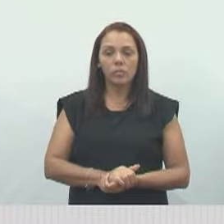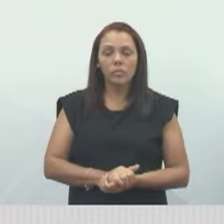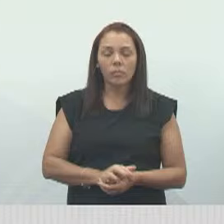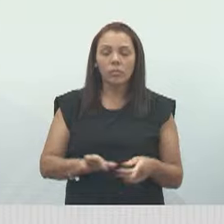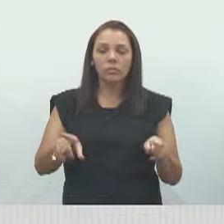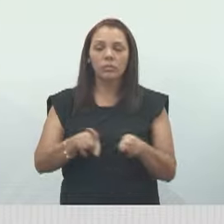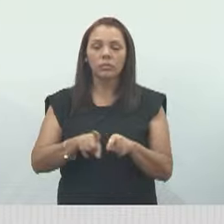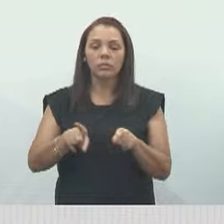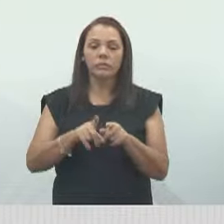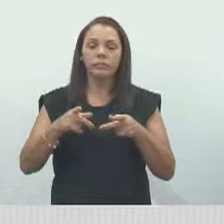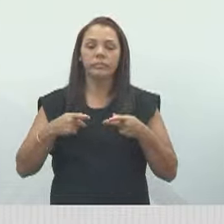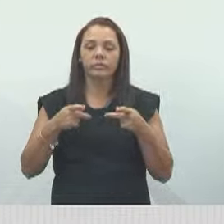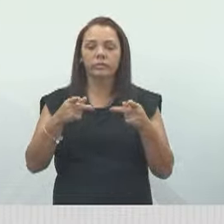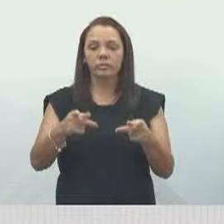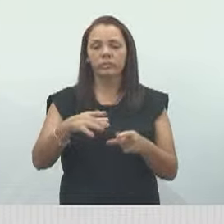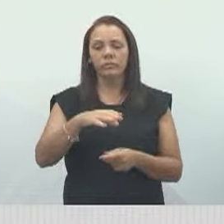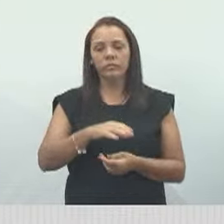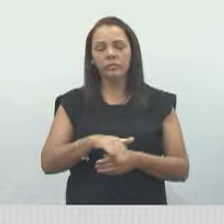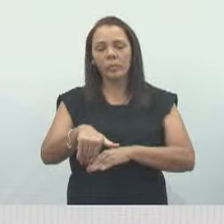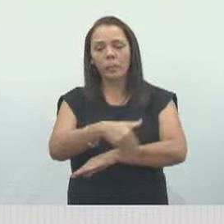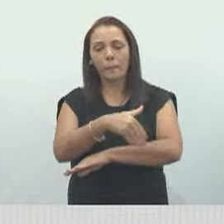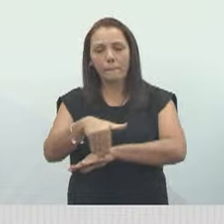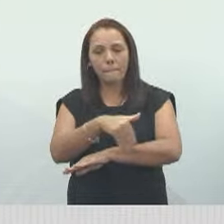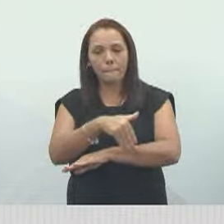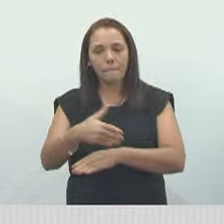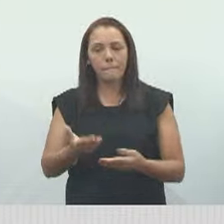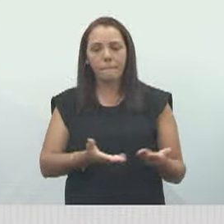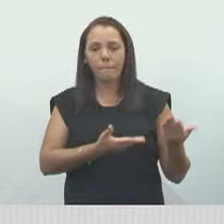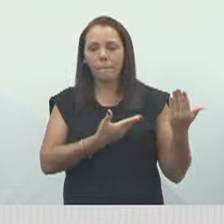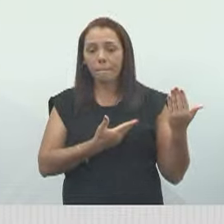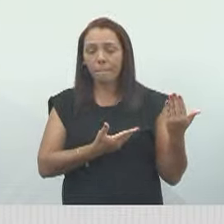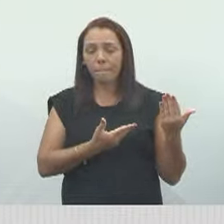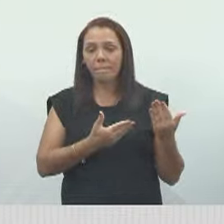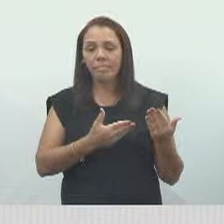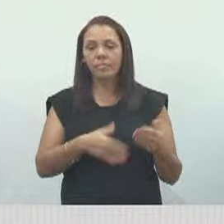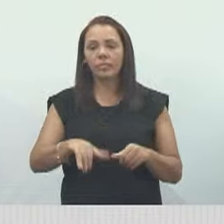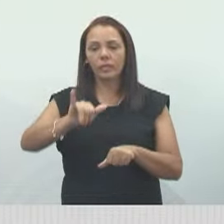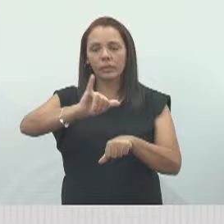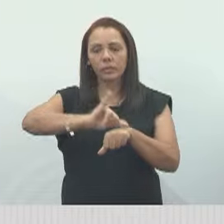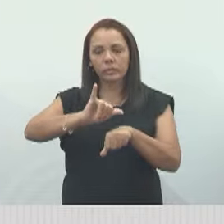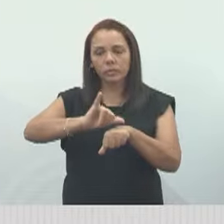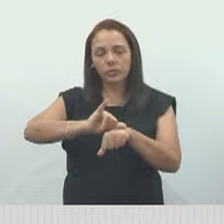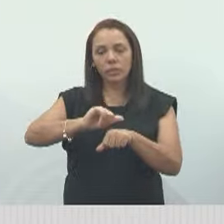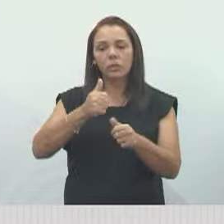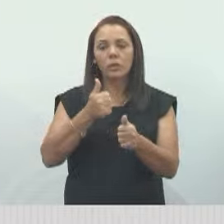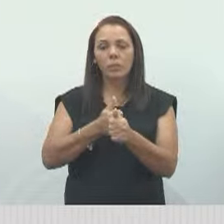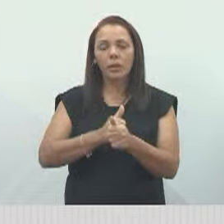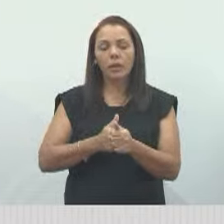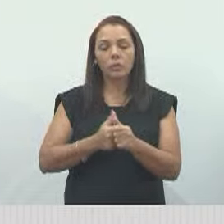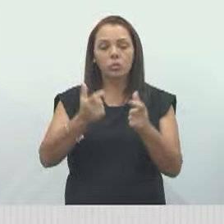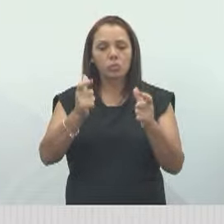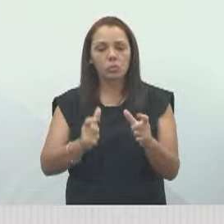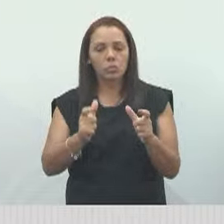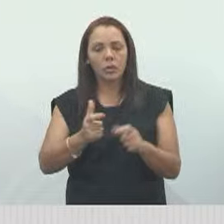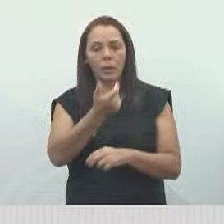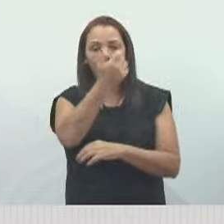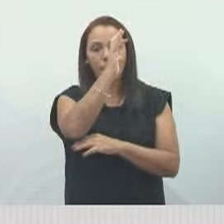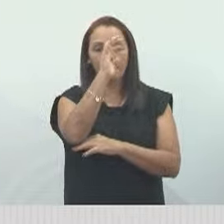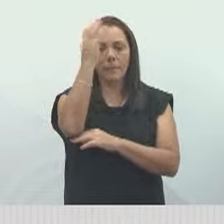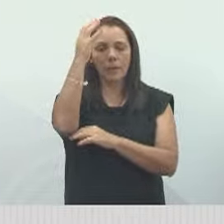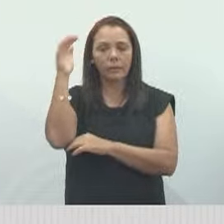Também estive lá na rua Carlos Navarro da Cruz, ali no centro, perto do Parque da Cidade,